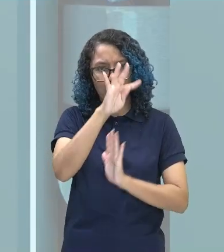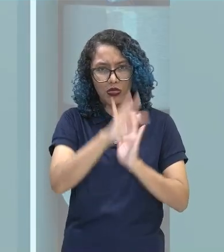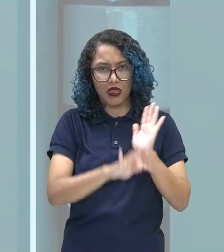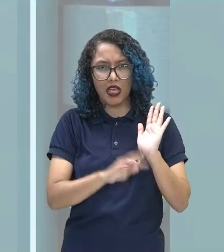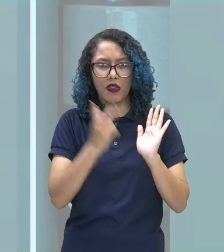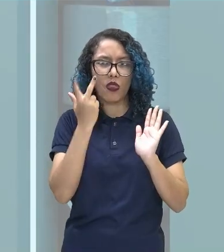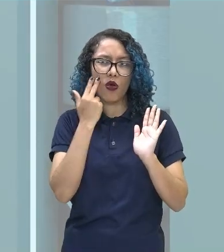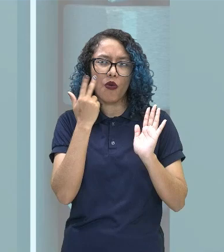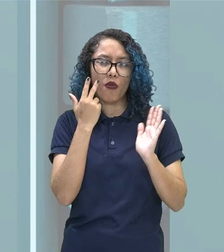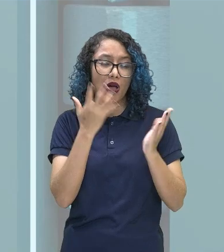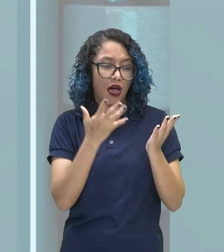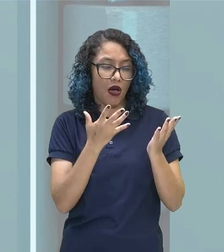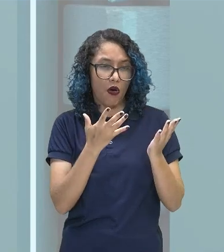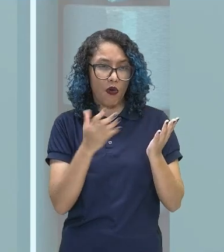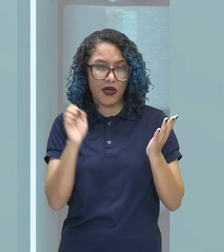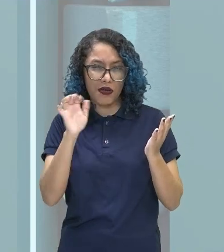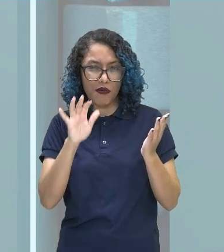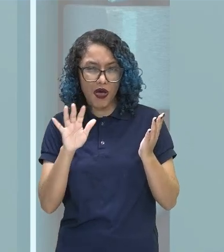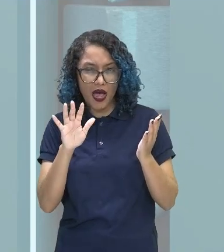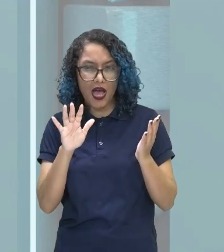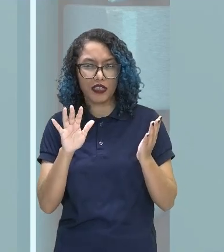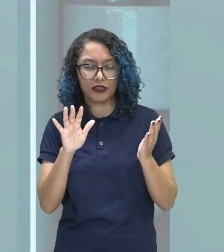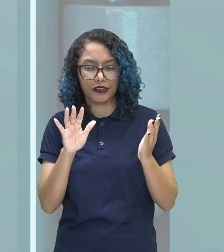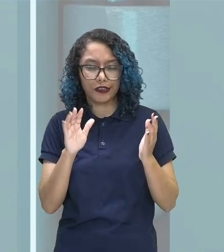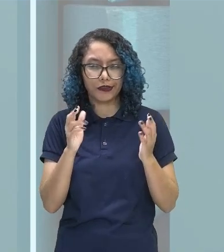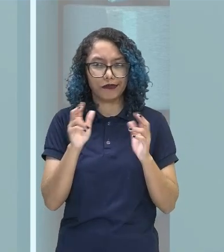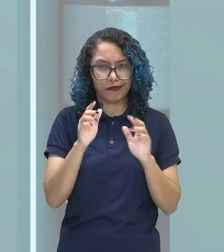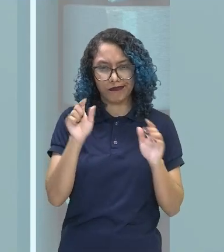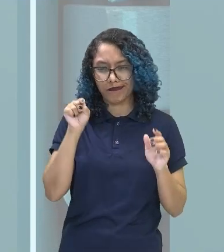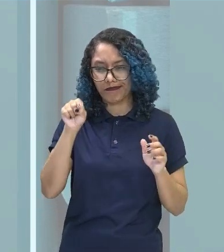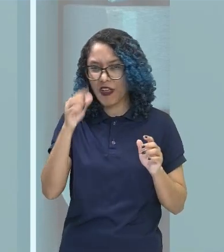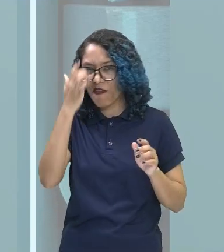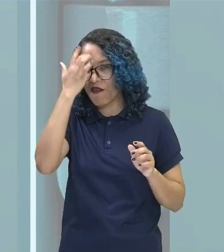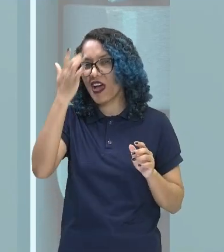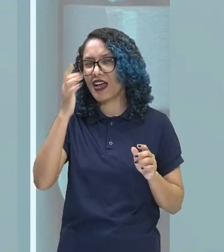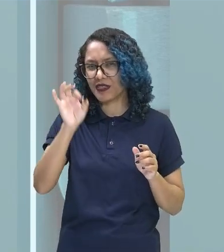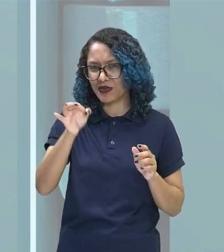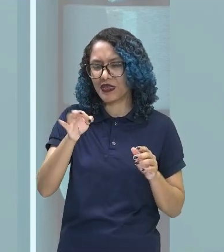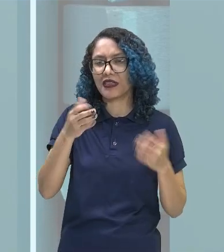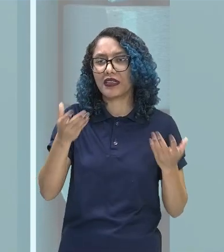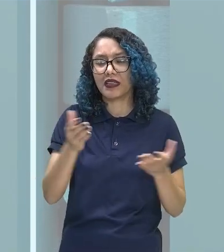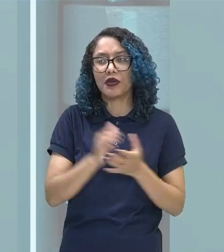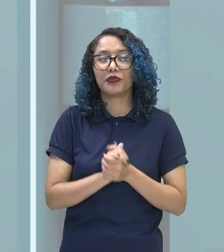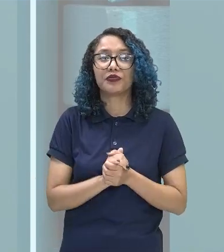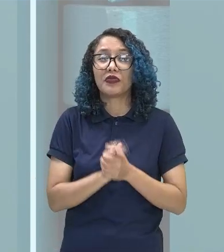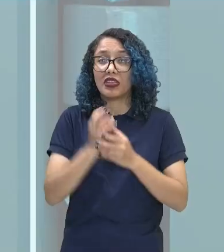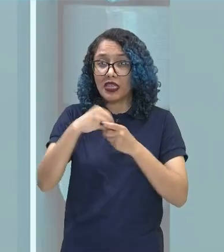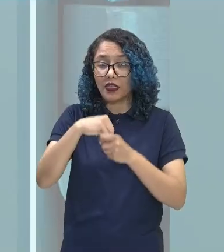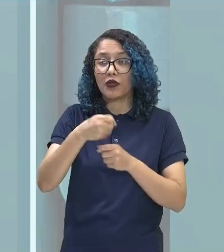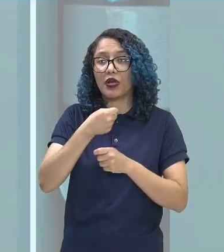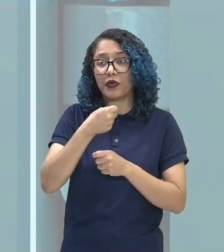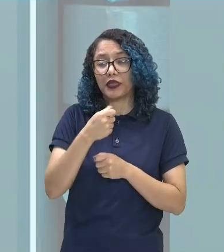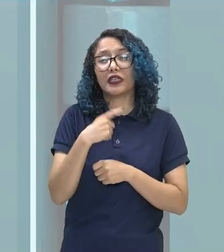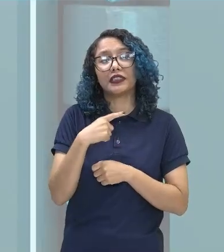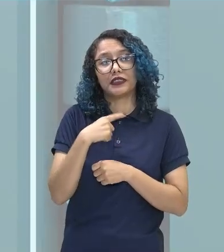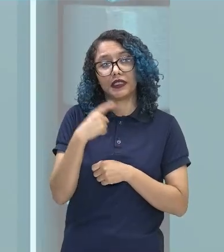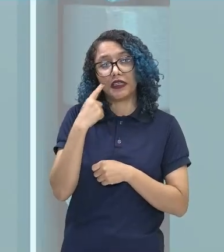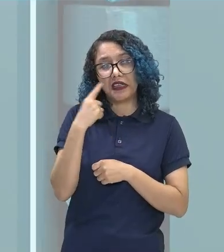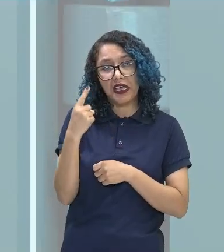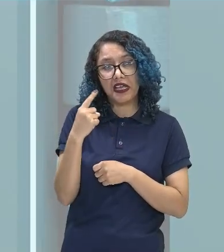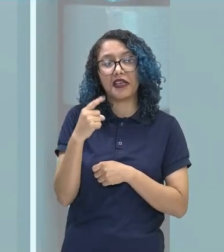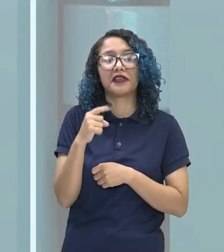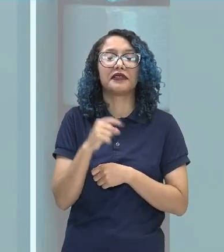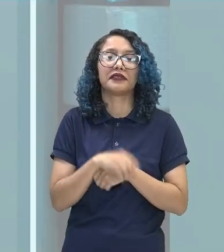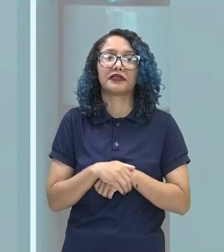comum? Então, a reportagem traz esses infográficos com imagem